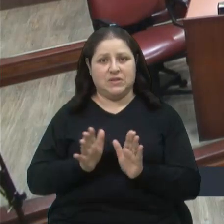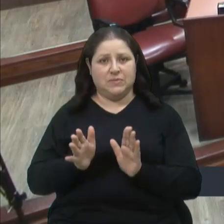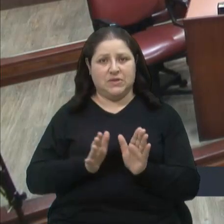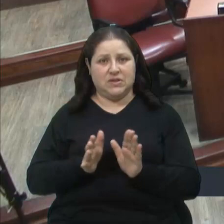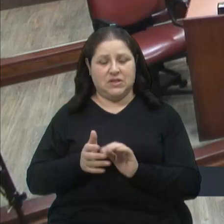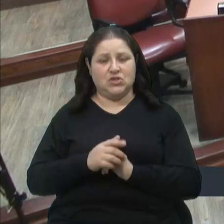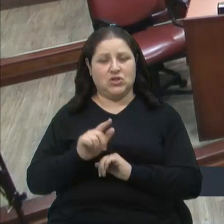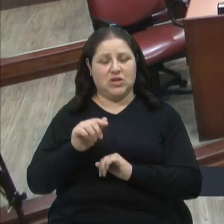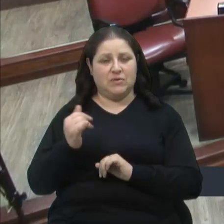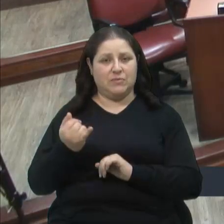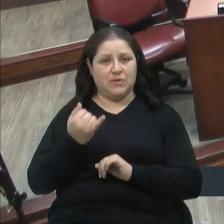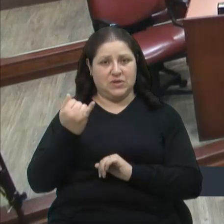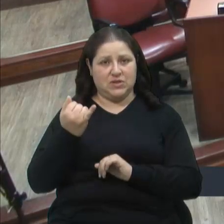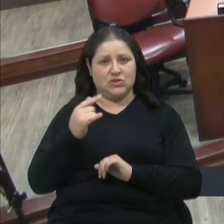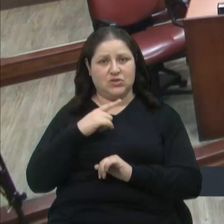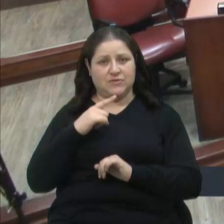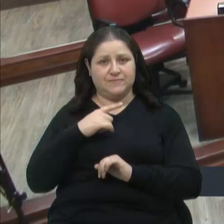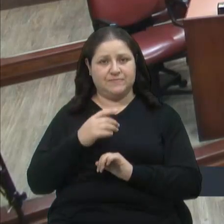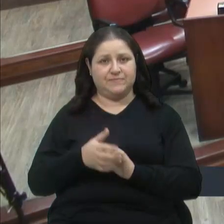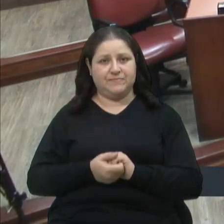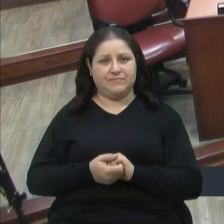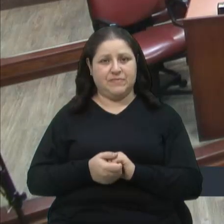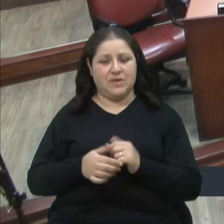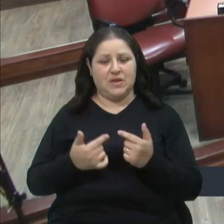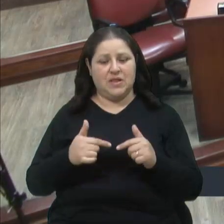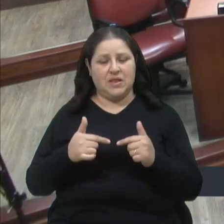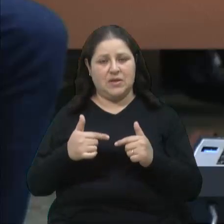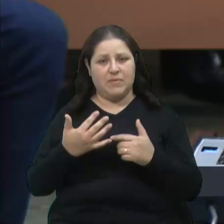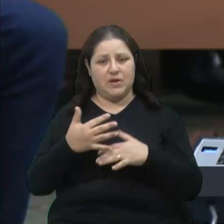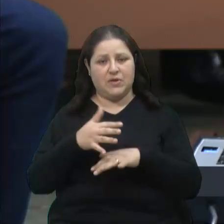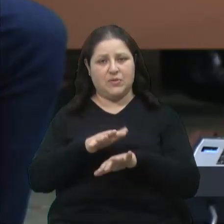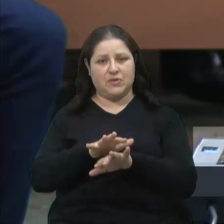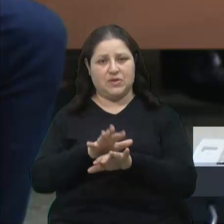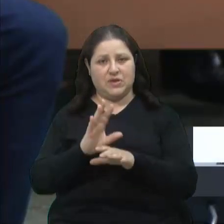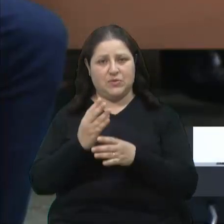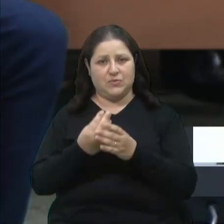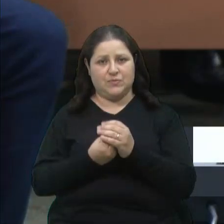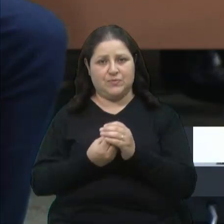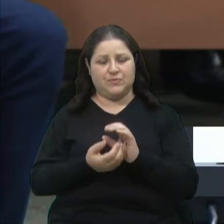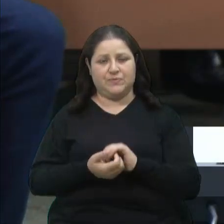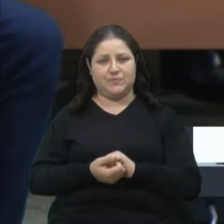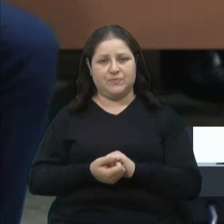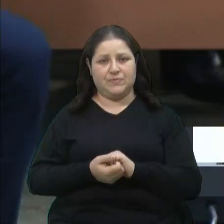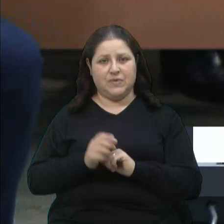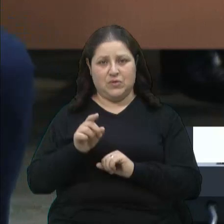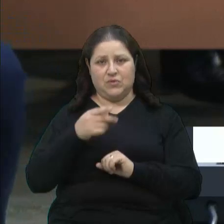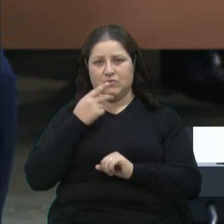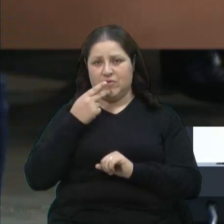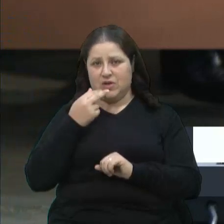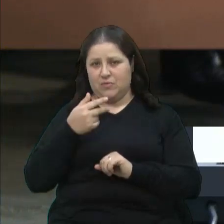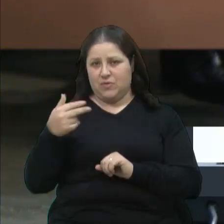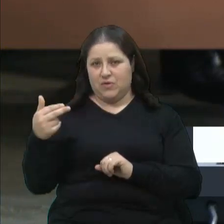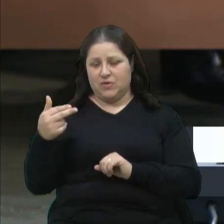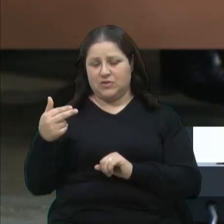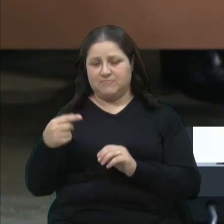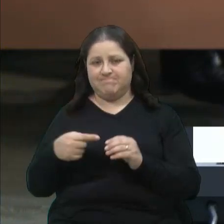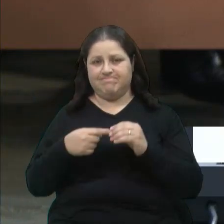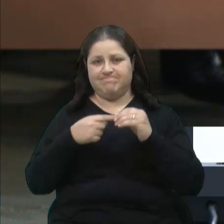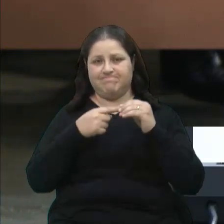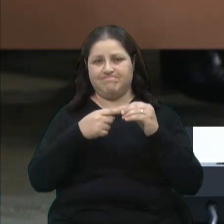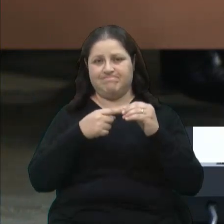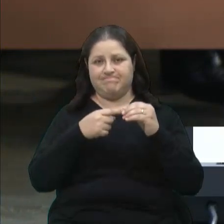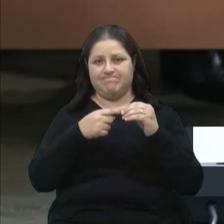acessibilidade, a importância que tem desse trabalho de inclusão. E o senhor traz um ponto aí